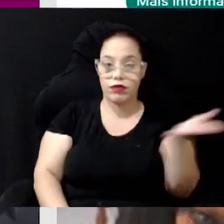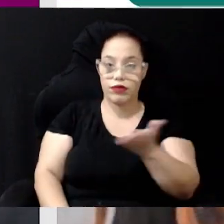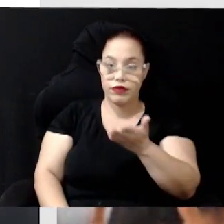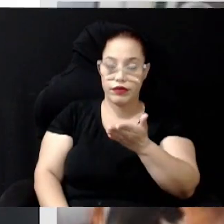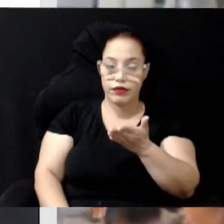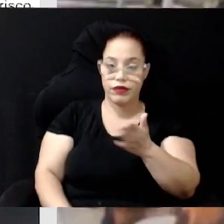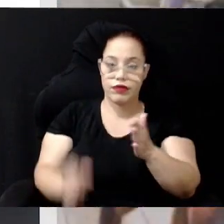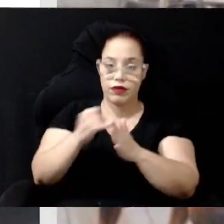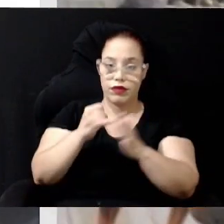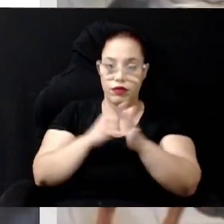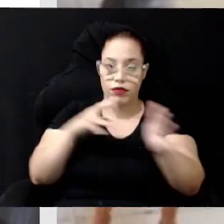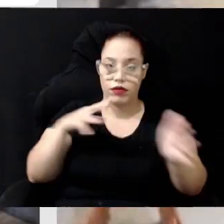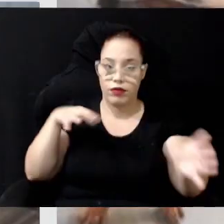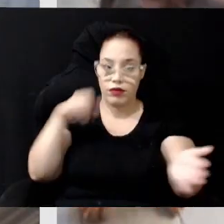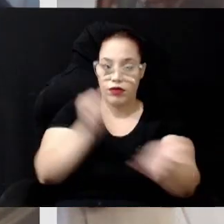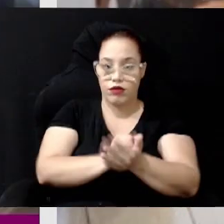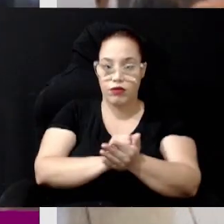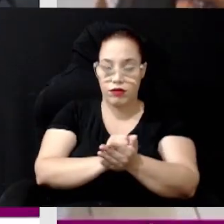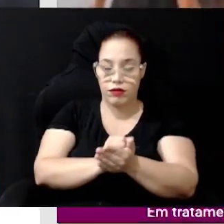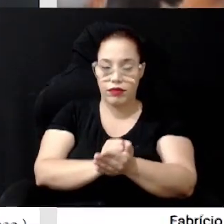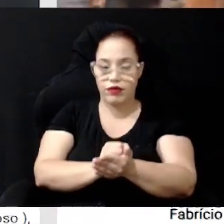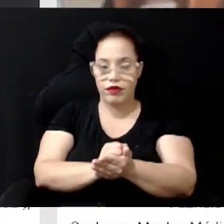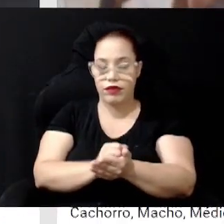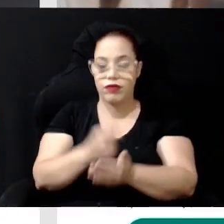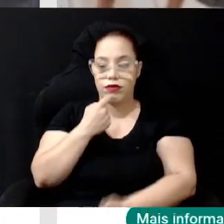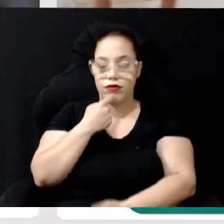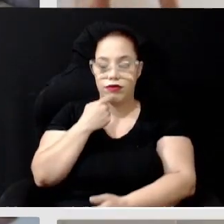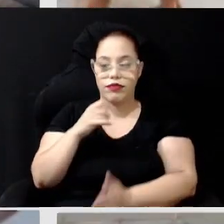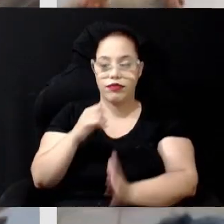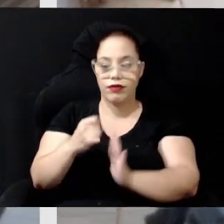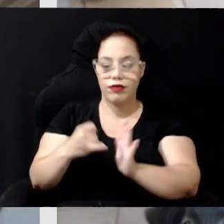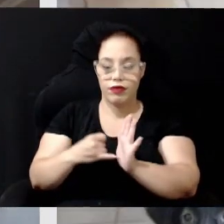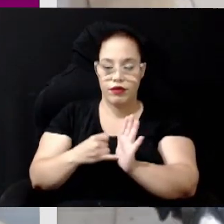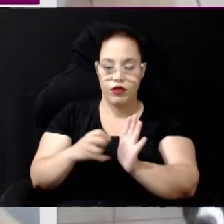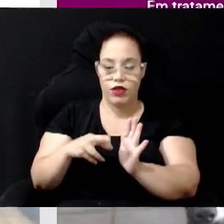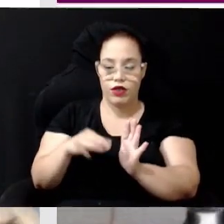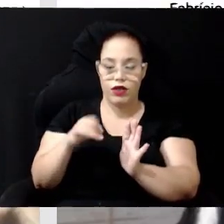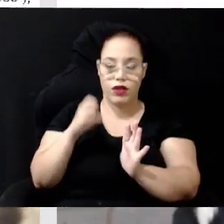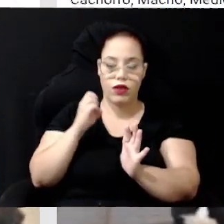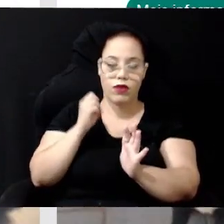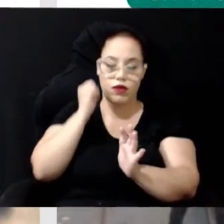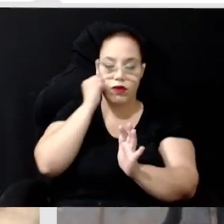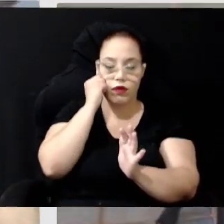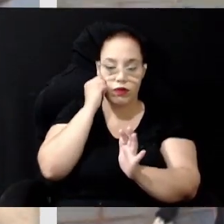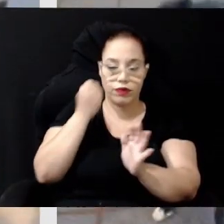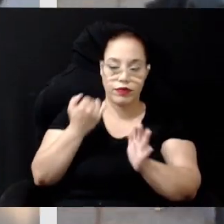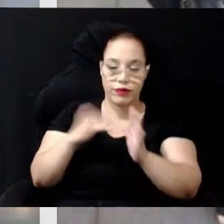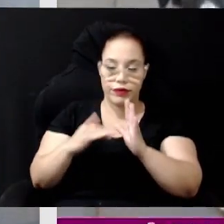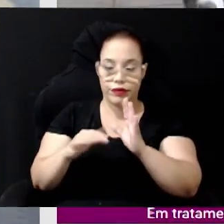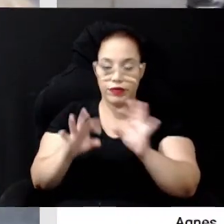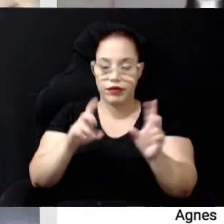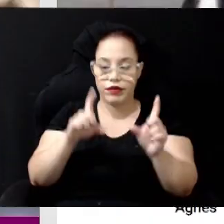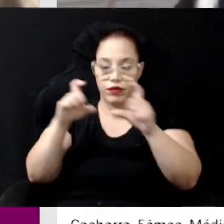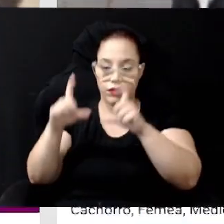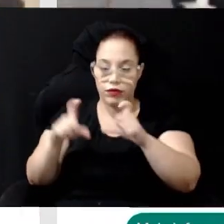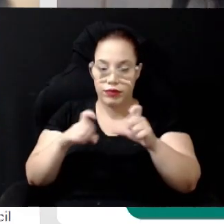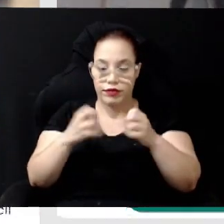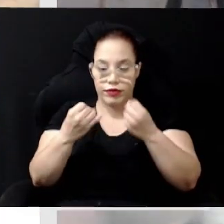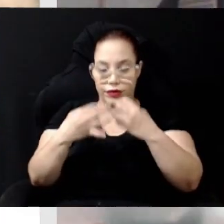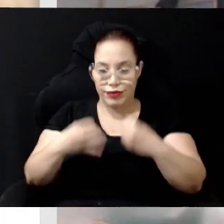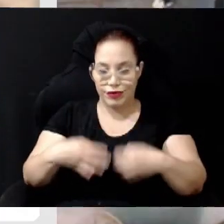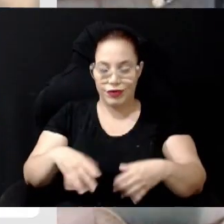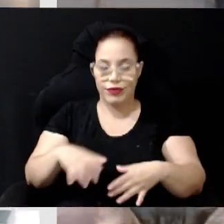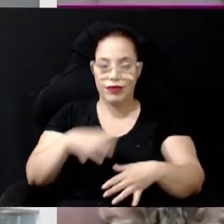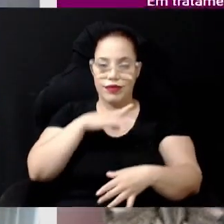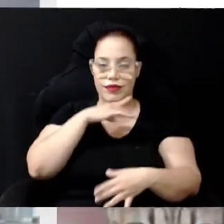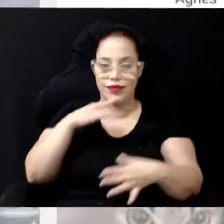ao portal Animal de Campinas, clicar no ícone Adoção e acessar as fotos e informações sobre os bichinhos.